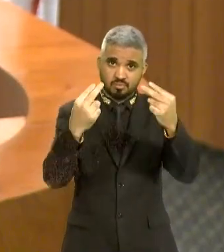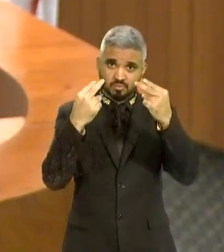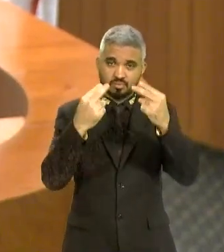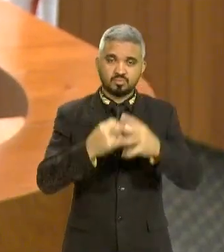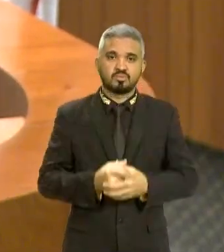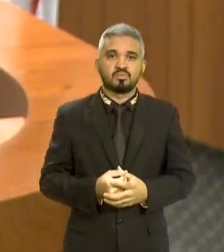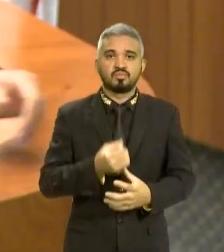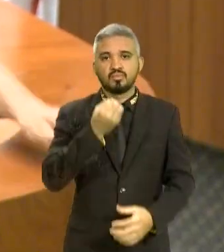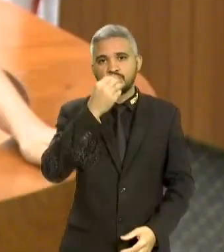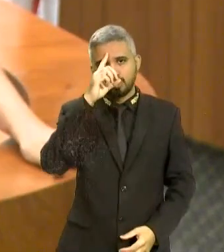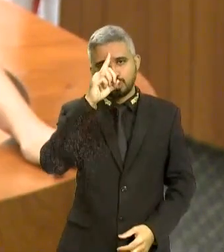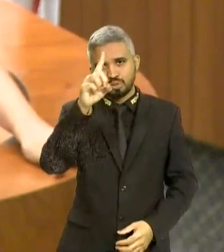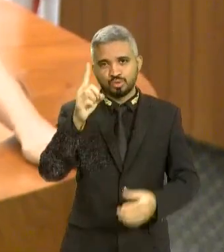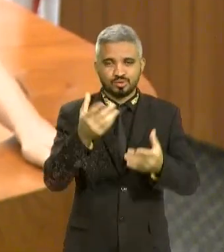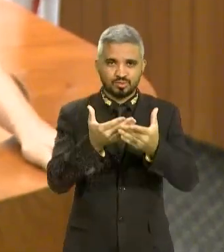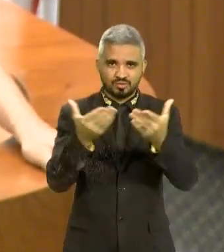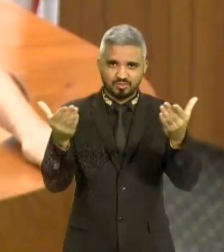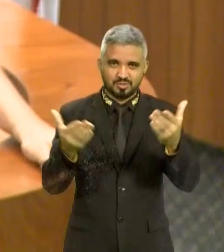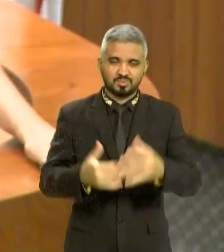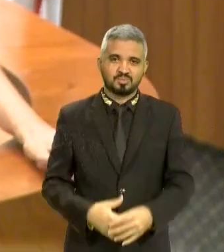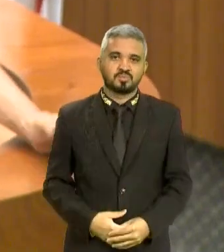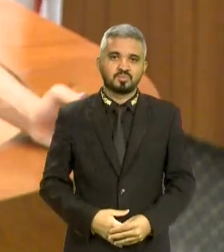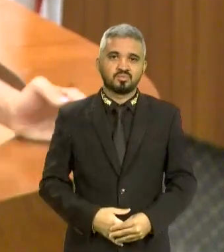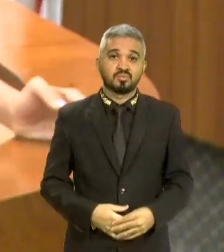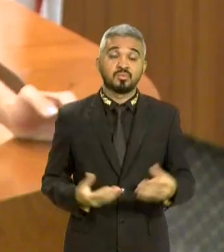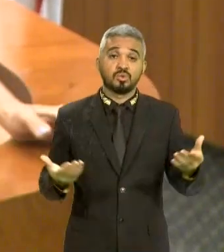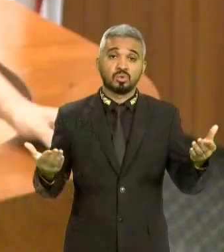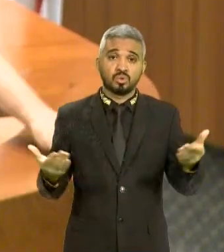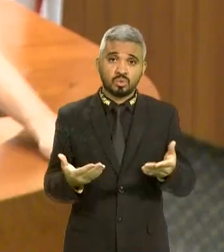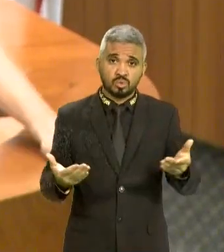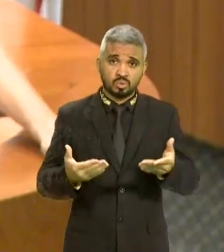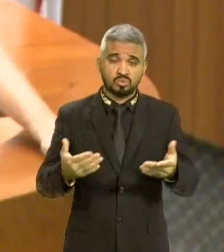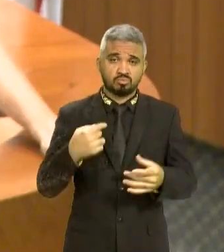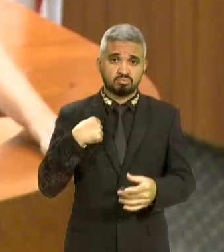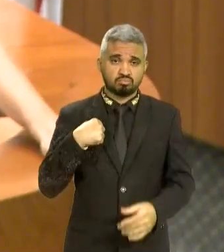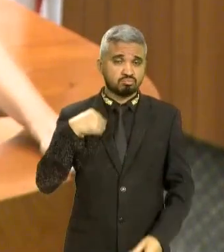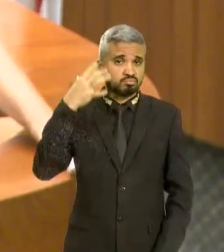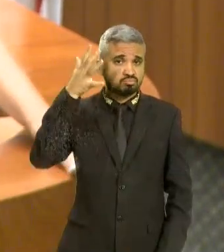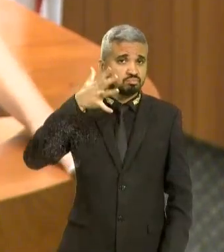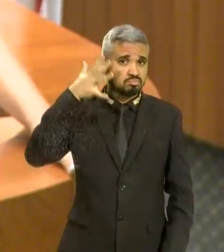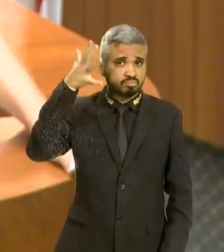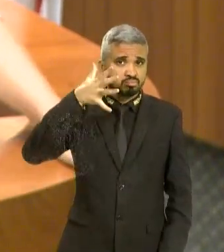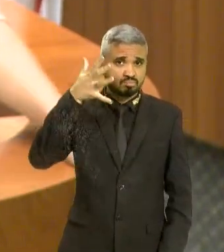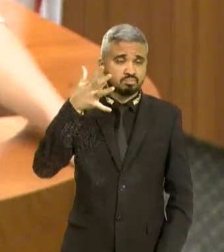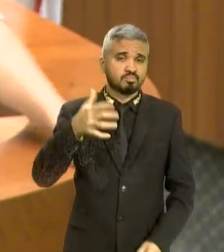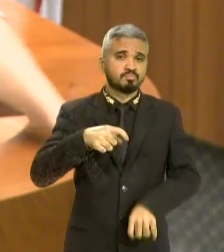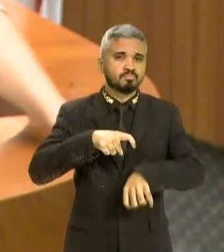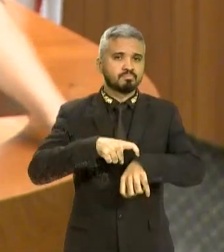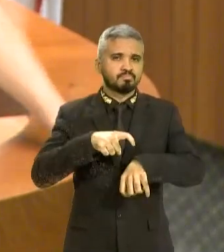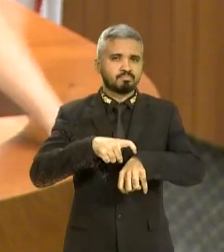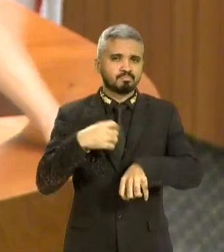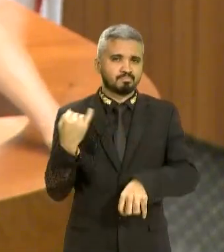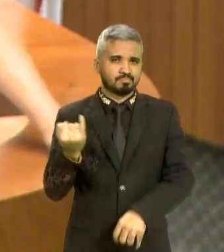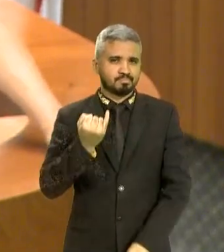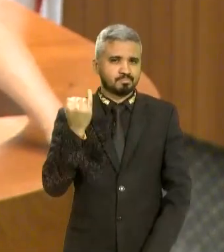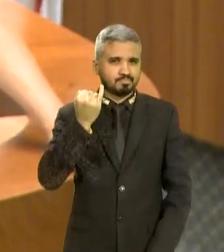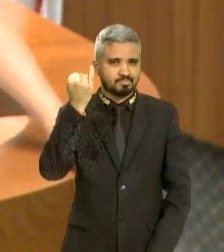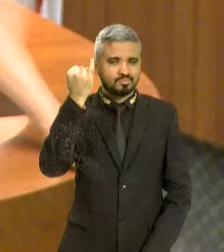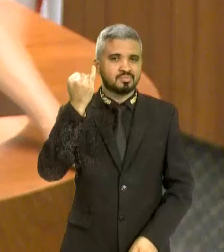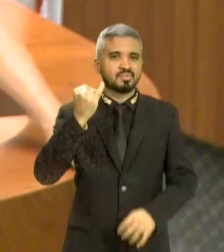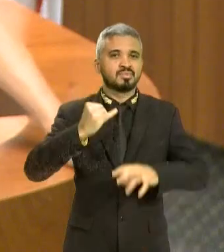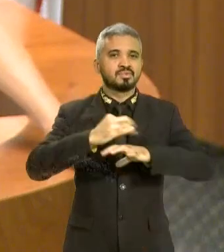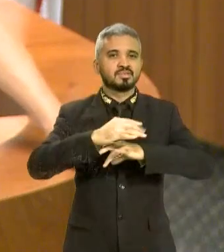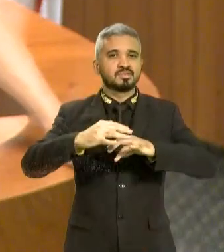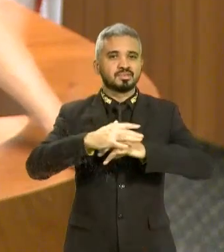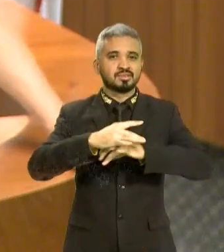todos e todas. Hoje eu venho a essa tribuna para fazer referência a um momento muito bonito que nós vivemos na cidade de